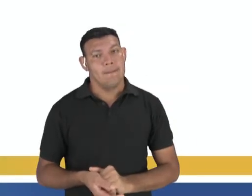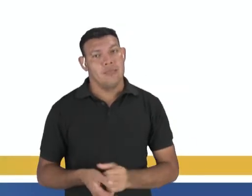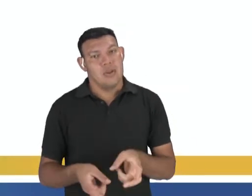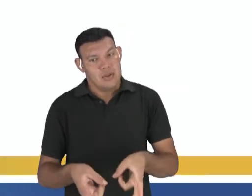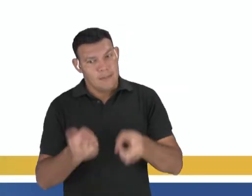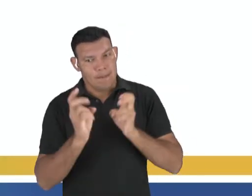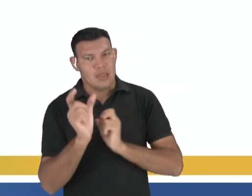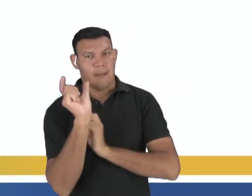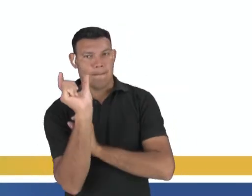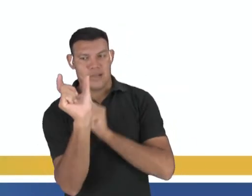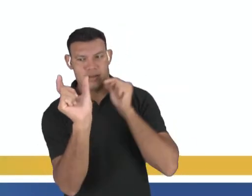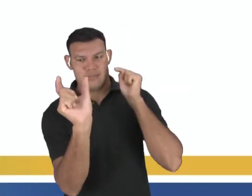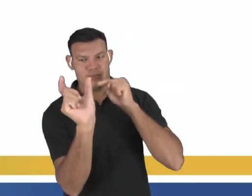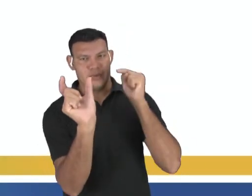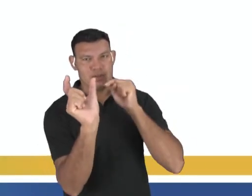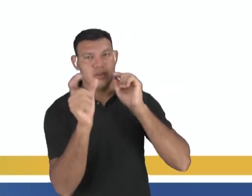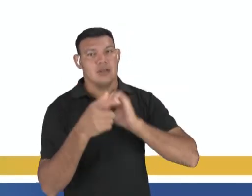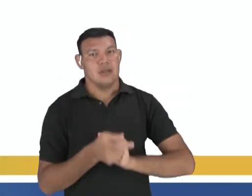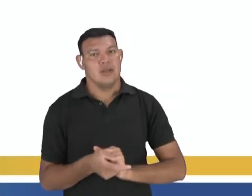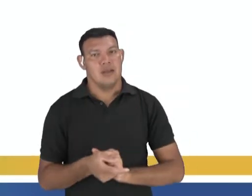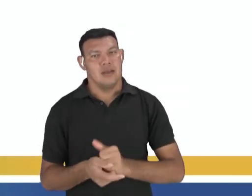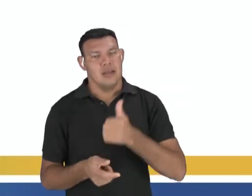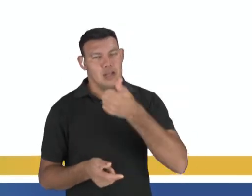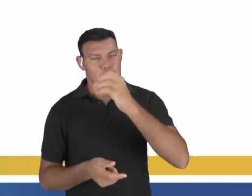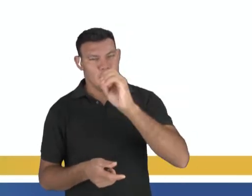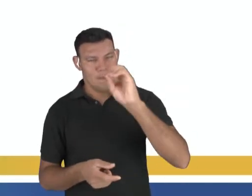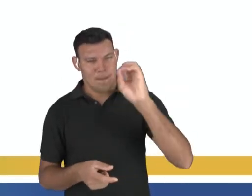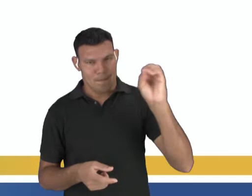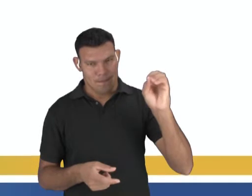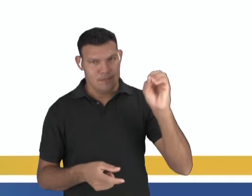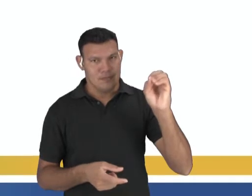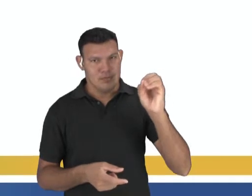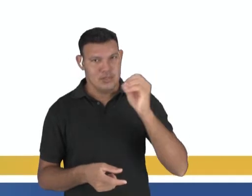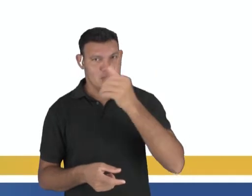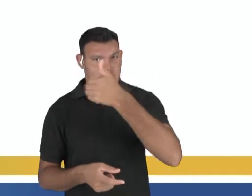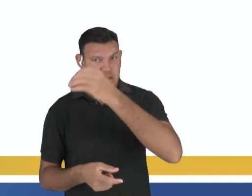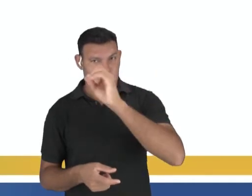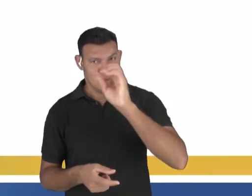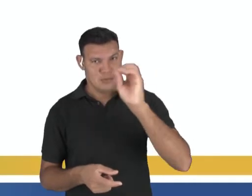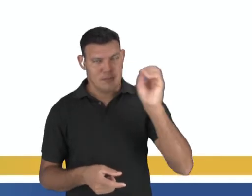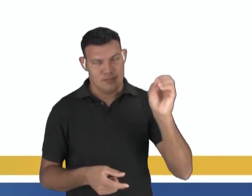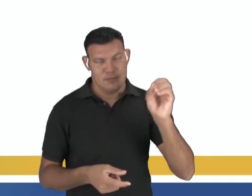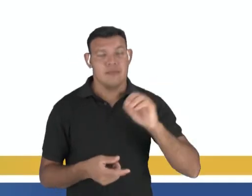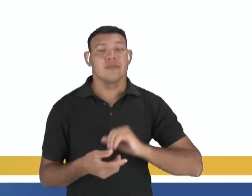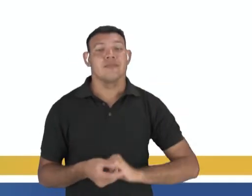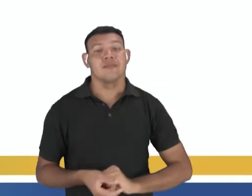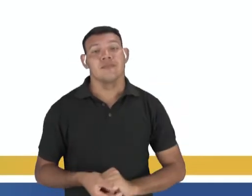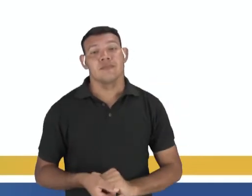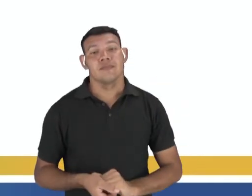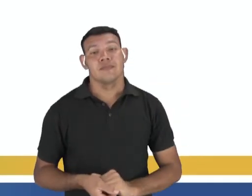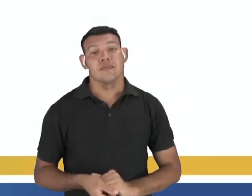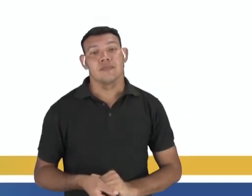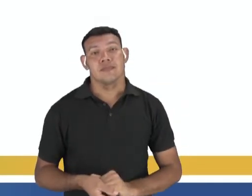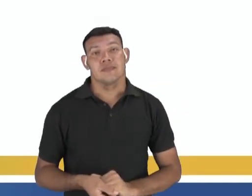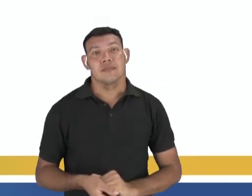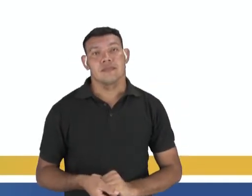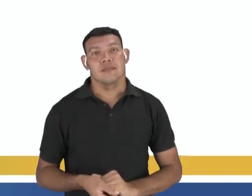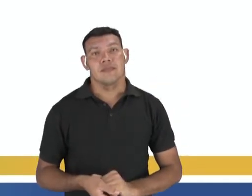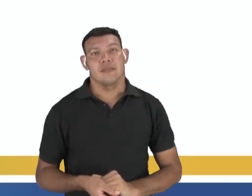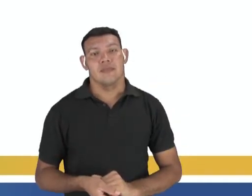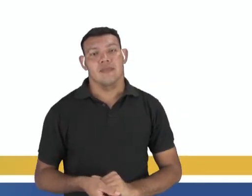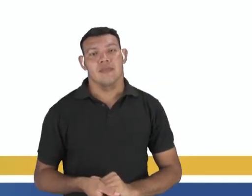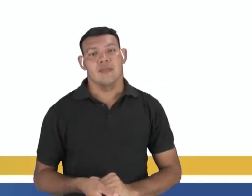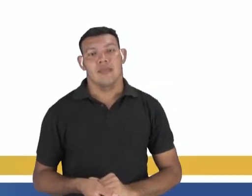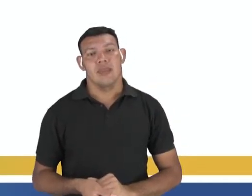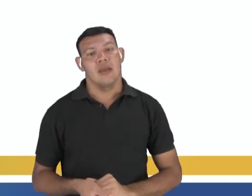milímetro me induz a uma ideia de mil, né? Ou seja, mili, né, de milésimo, melhor dizendo. Isso quer dizer que o milímetro, ele